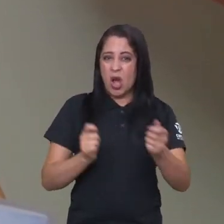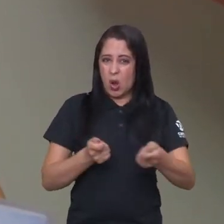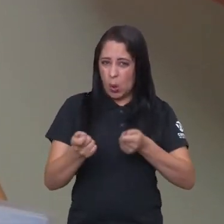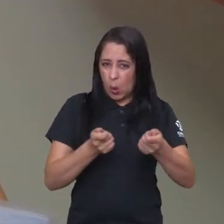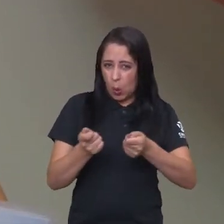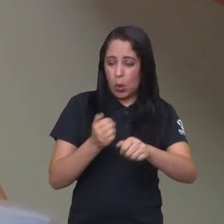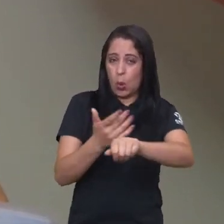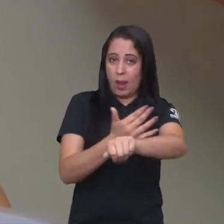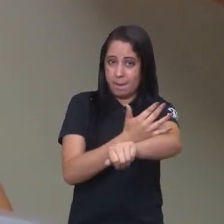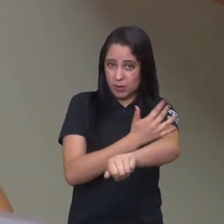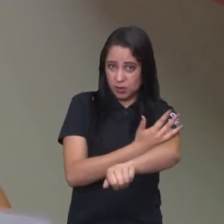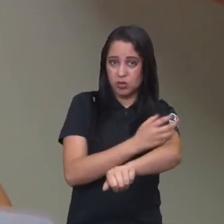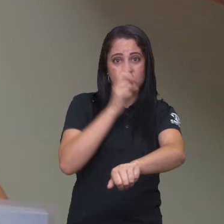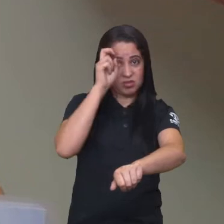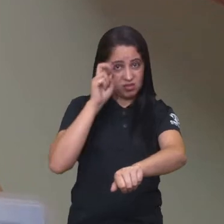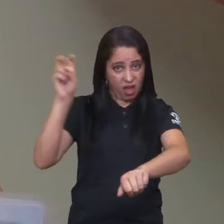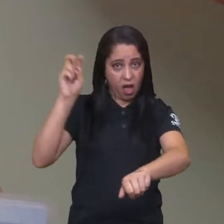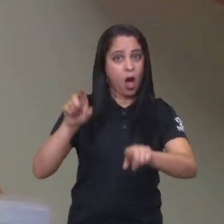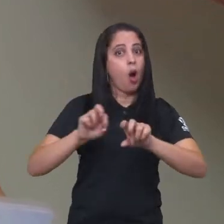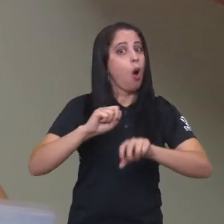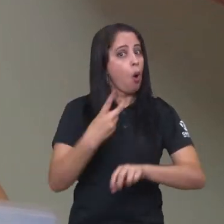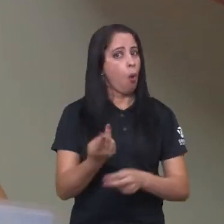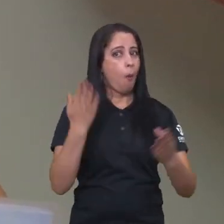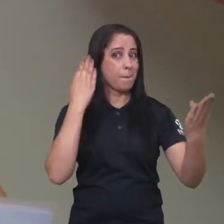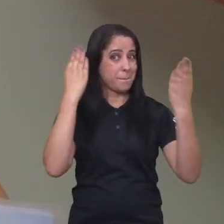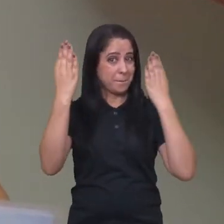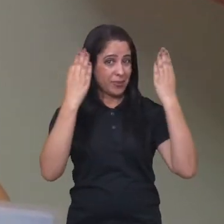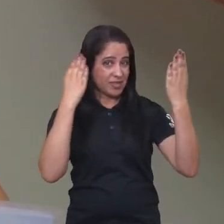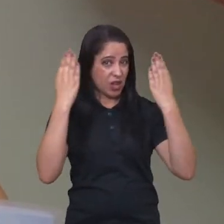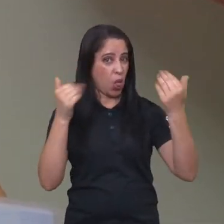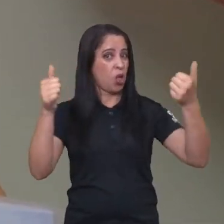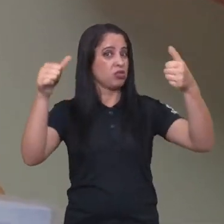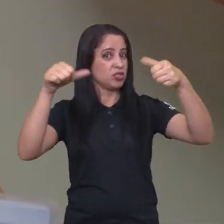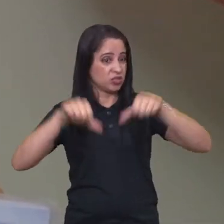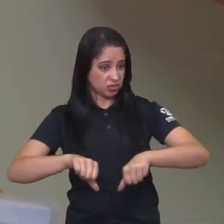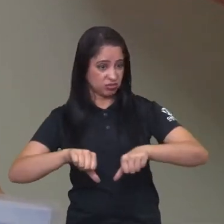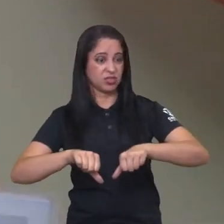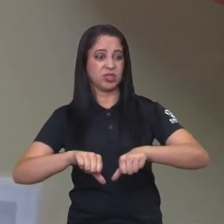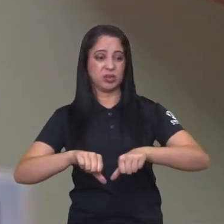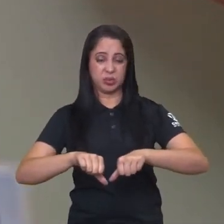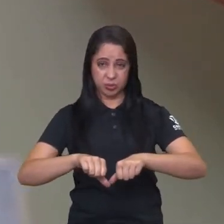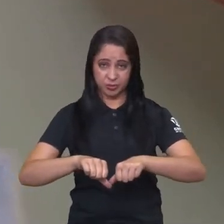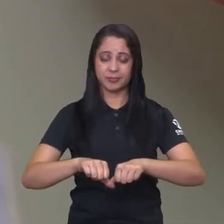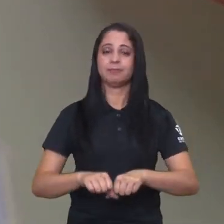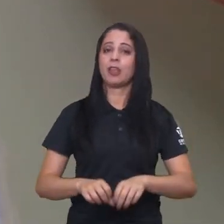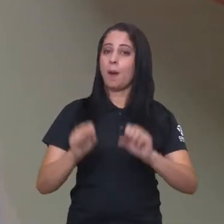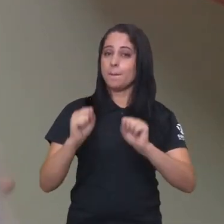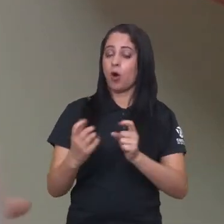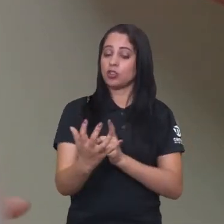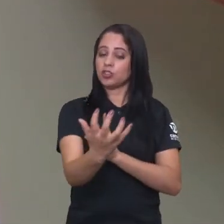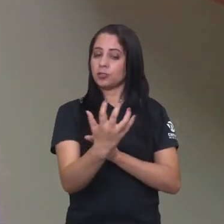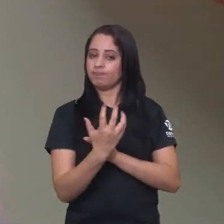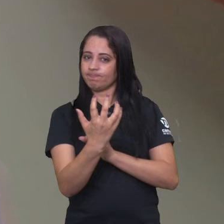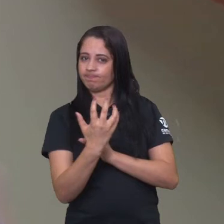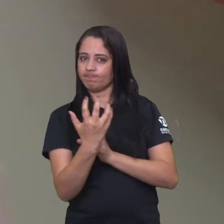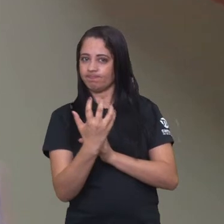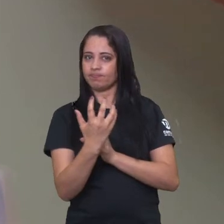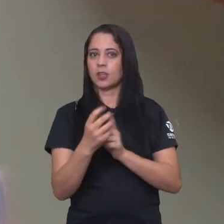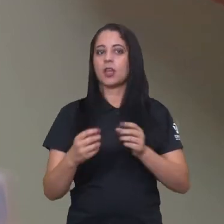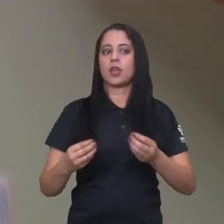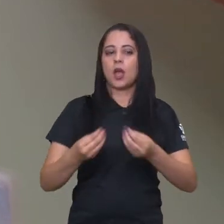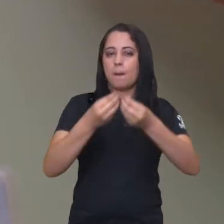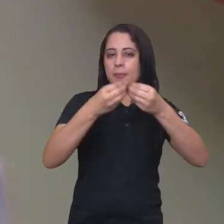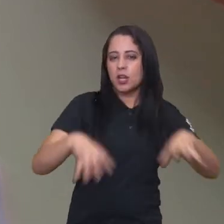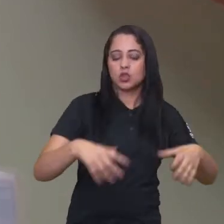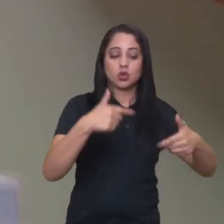emocionalmente inteligentes, questões emocionais ou psicológicas mal resolvidas ou mal interpretadas podem